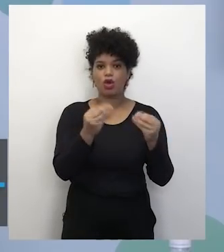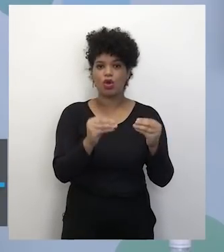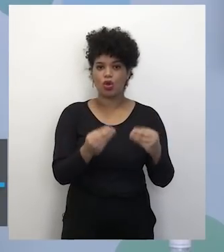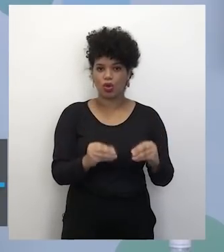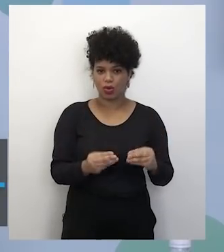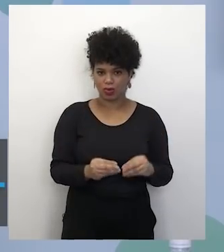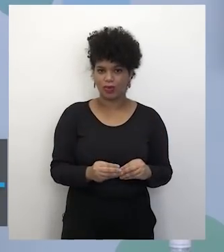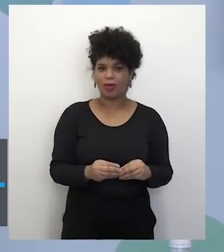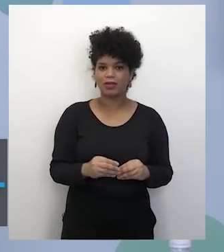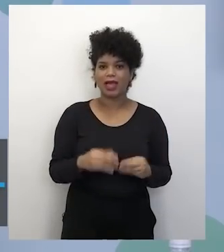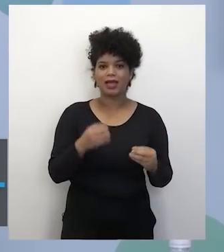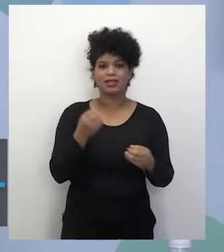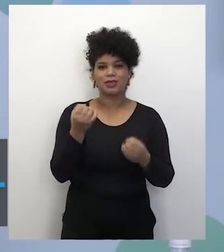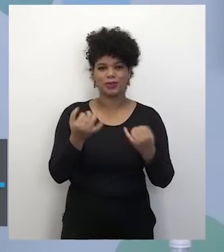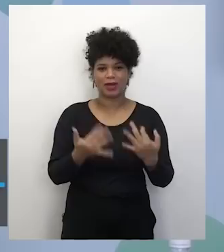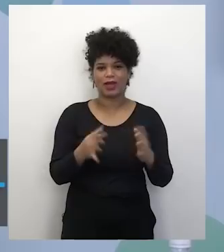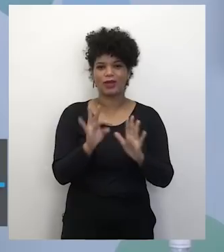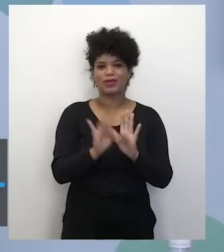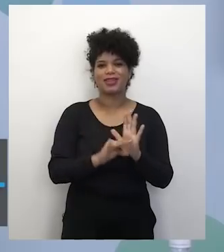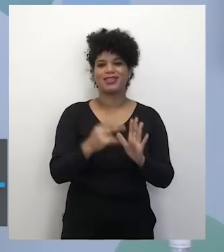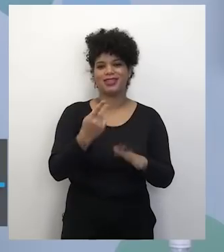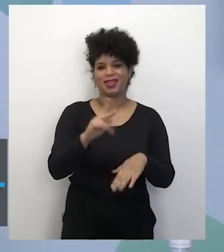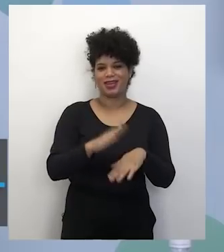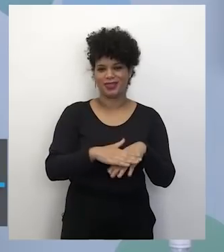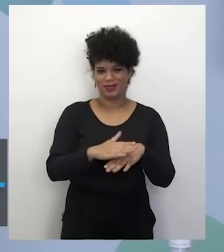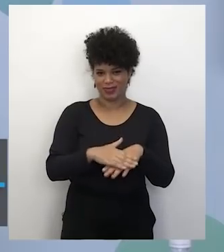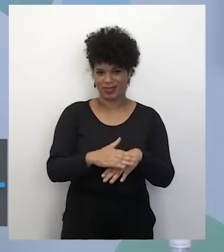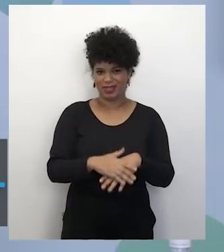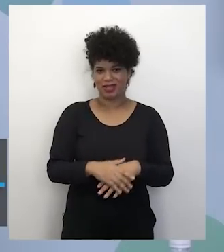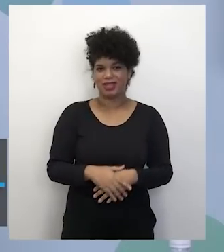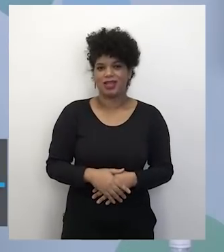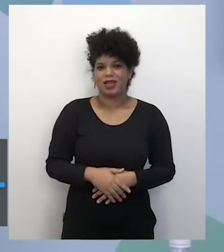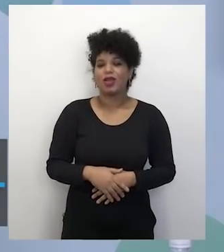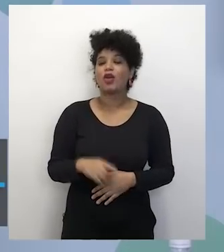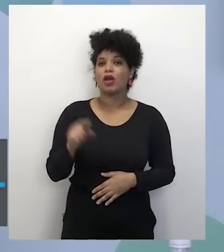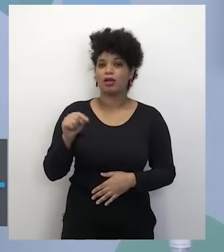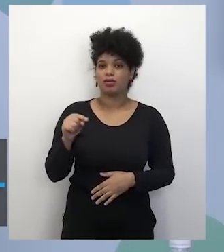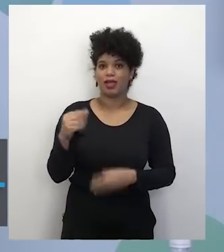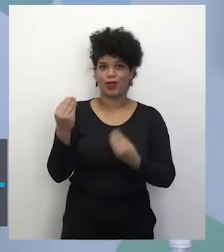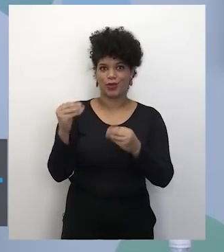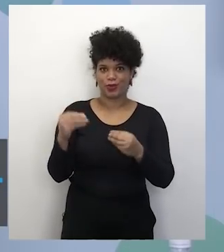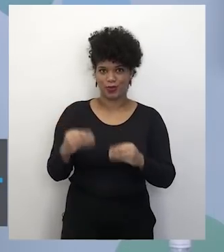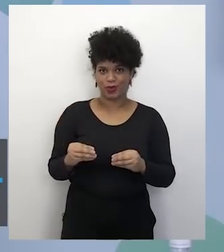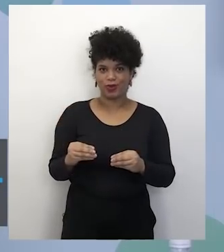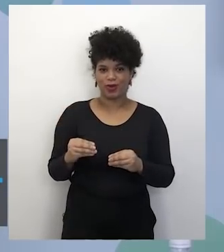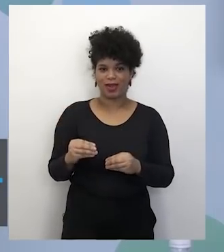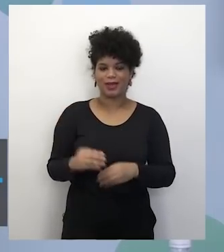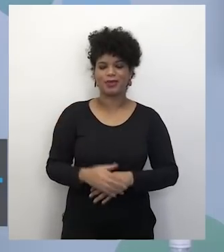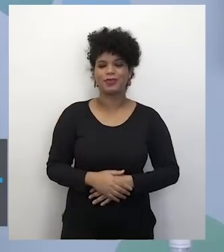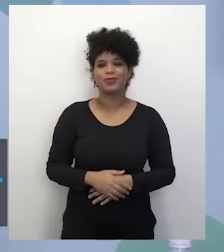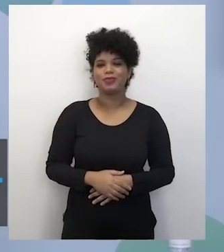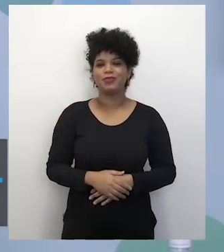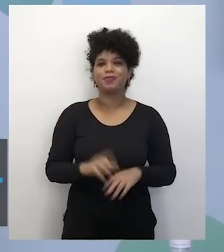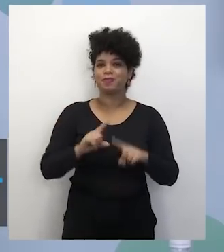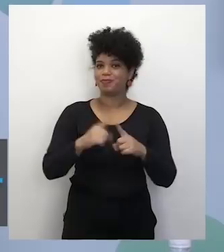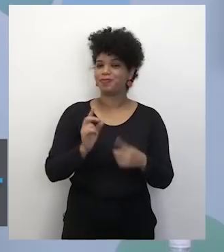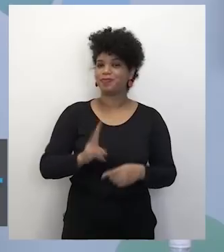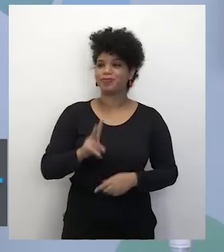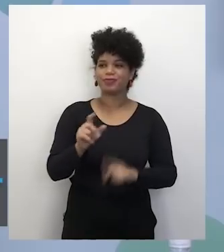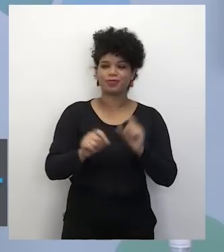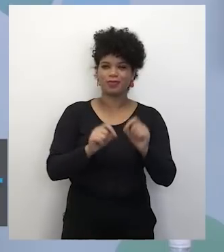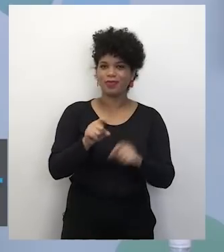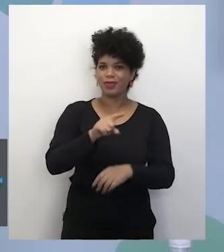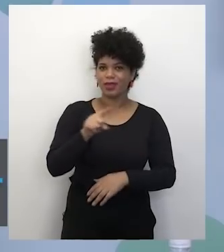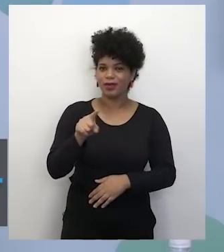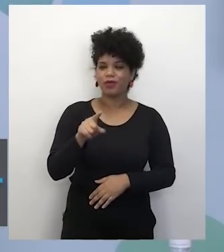gente vai falar sobre esse texto e publicá-lo aqui durante as aulas. Mas, continuando, né,